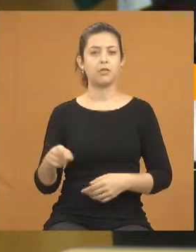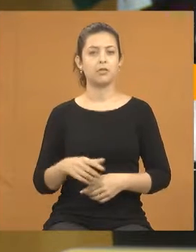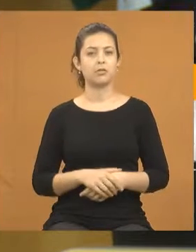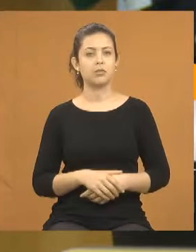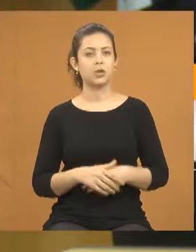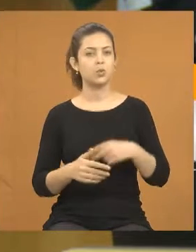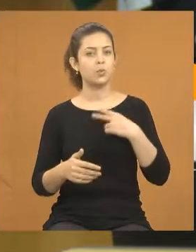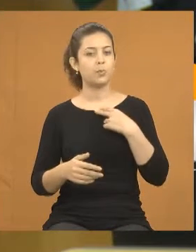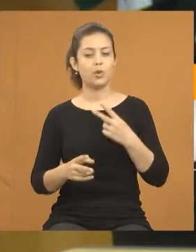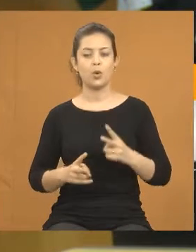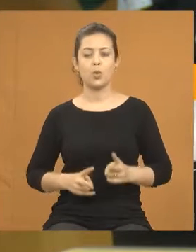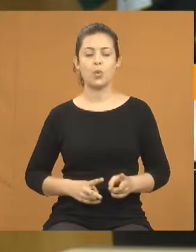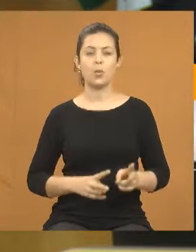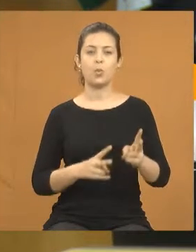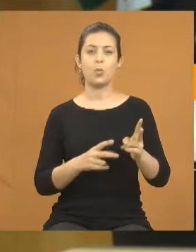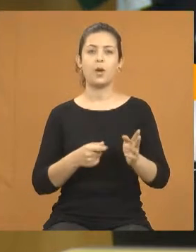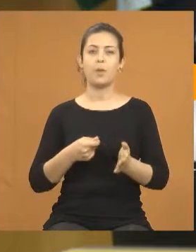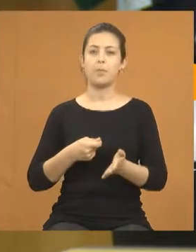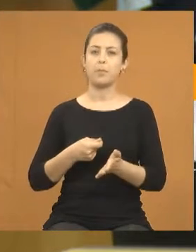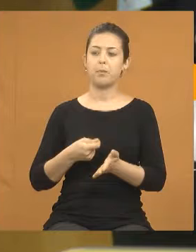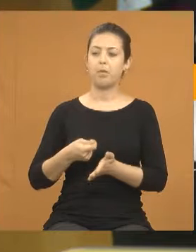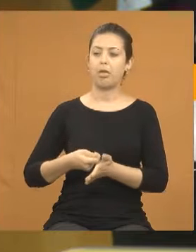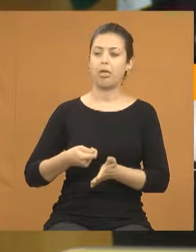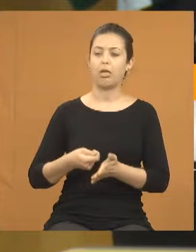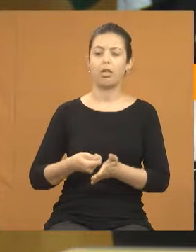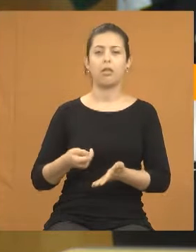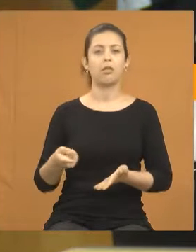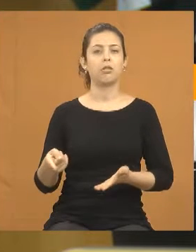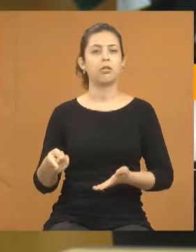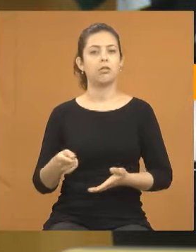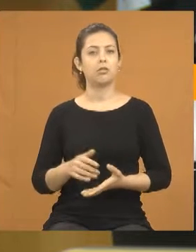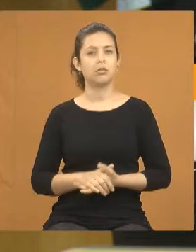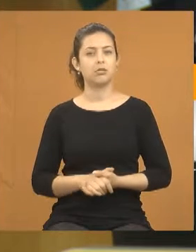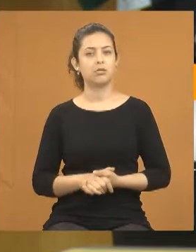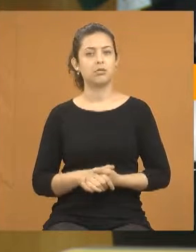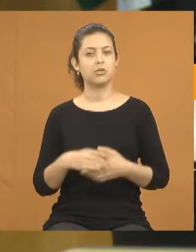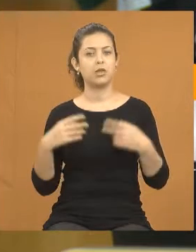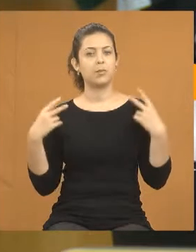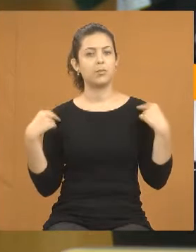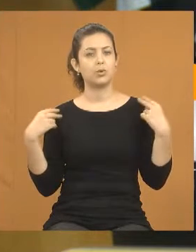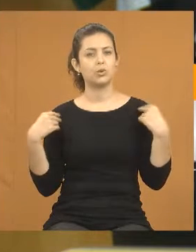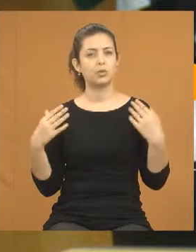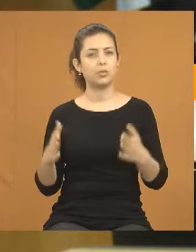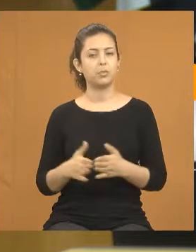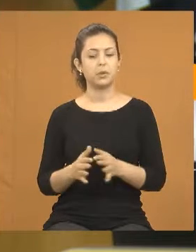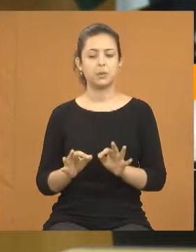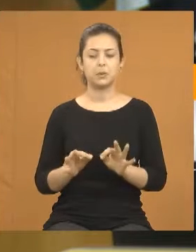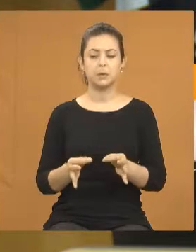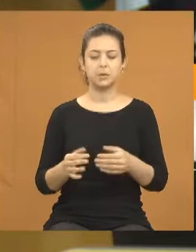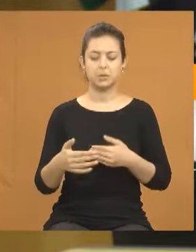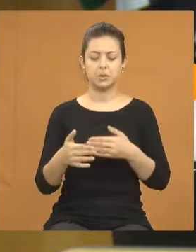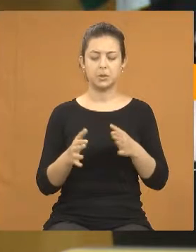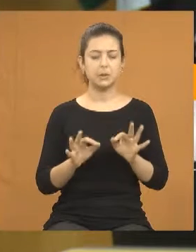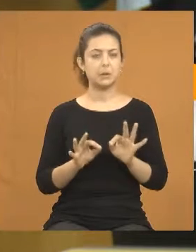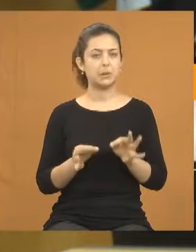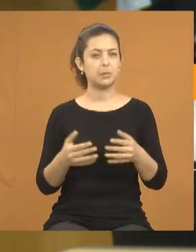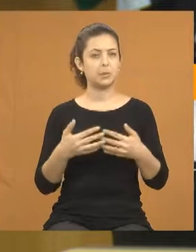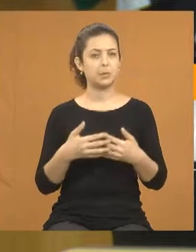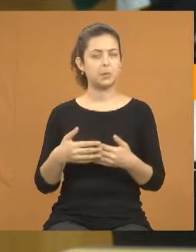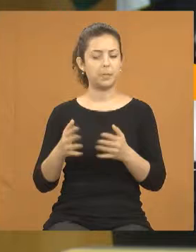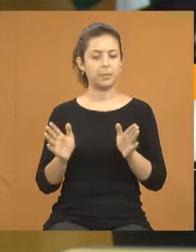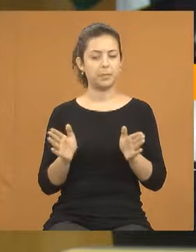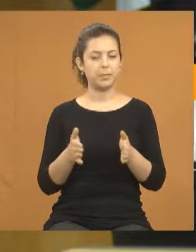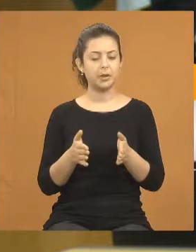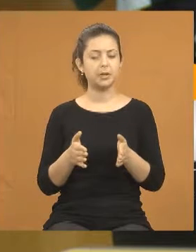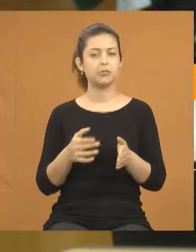não pode continuar penalizando esses motoristas que têm o seu caminhãozinho, que vai lá, que retira